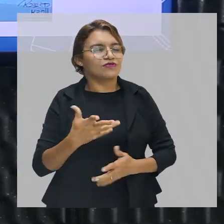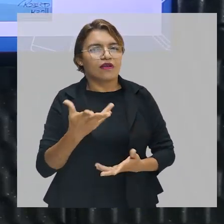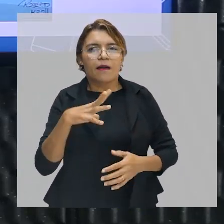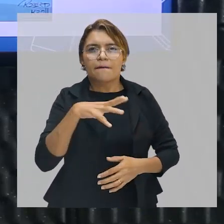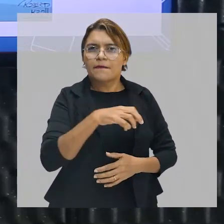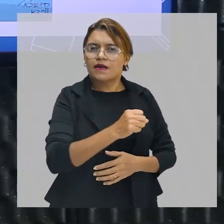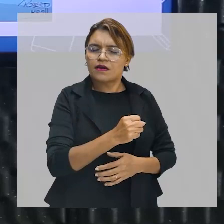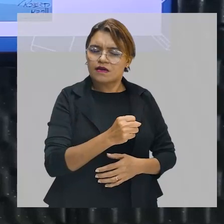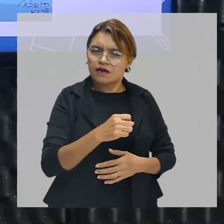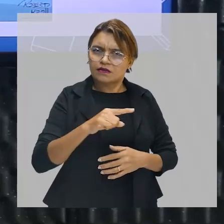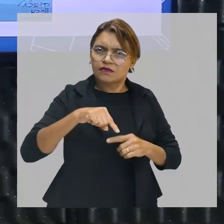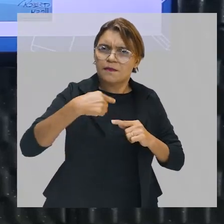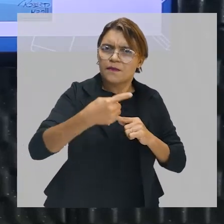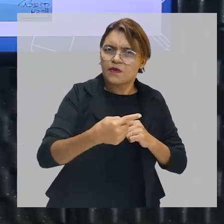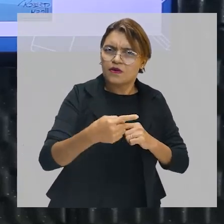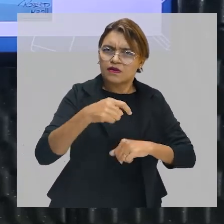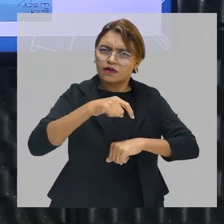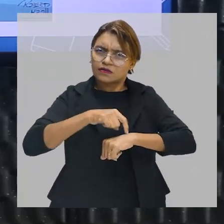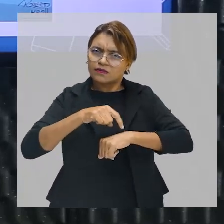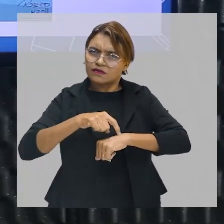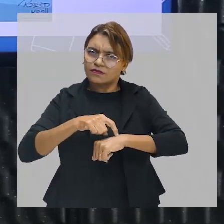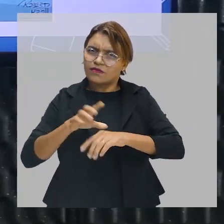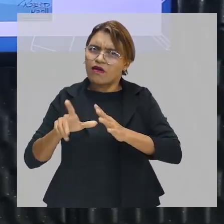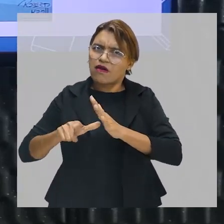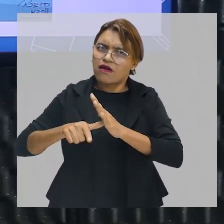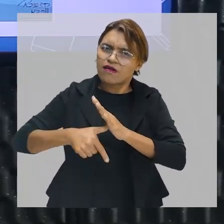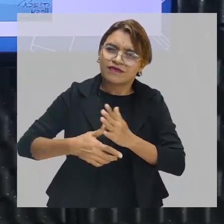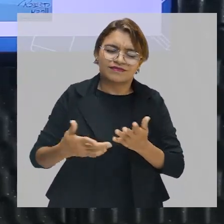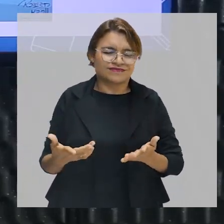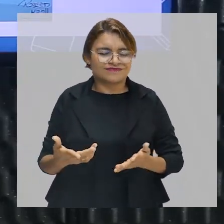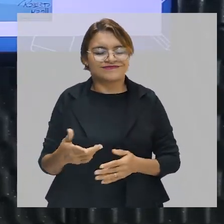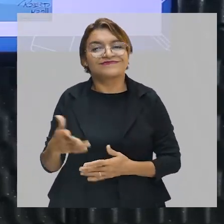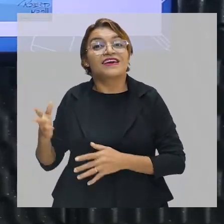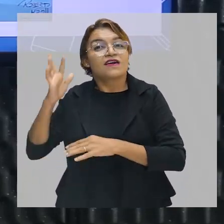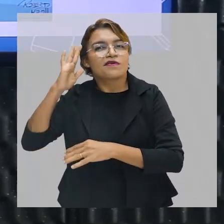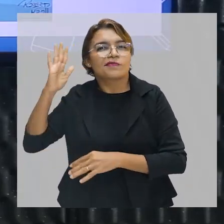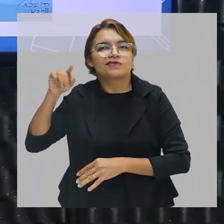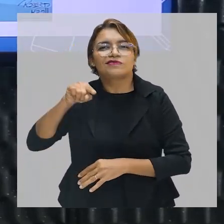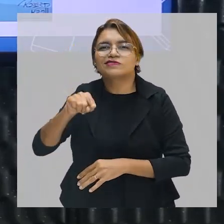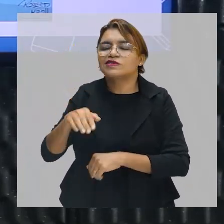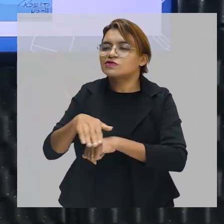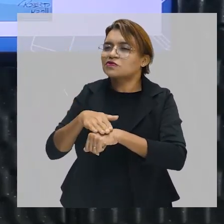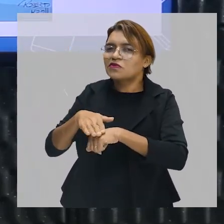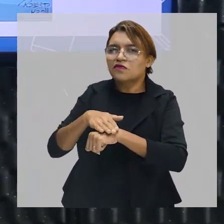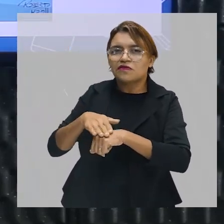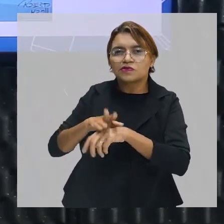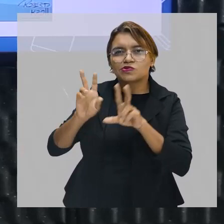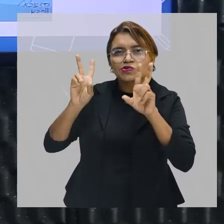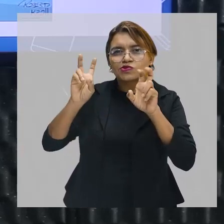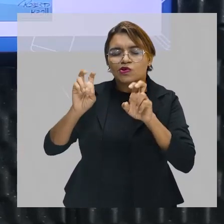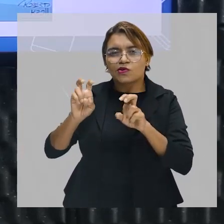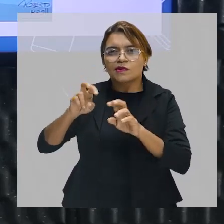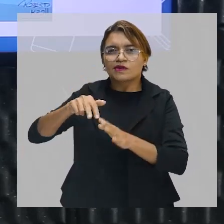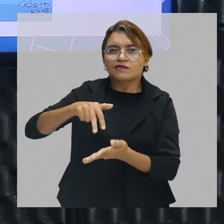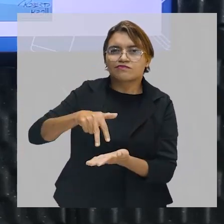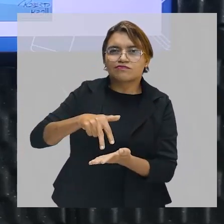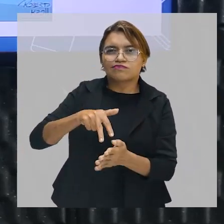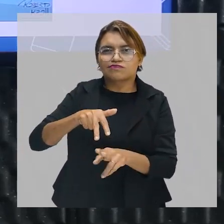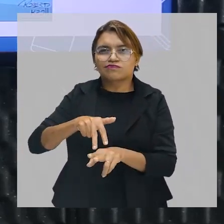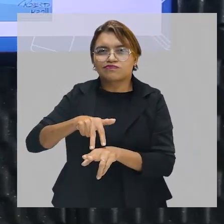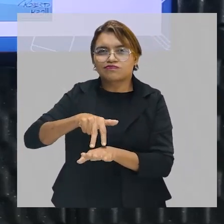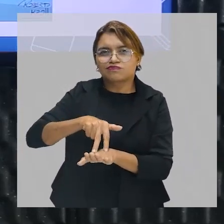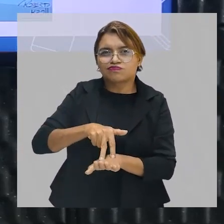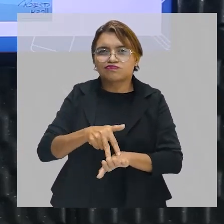mais tardiamente. Imaginem vocês uma conversa dessa, né? Ele está falando sobre surfar. Olha as palavras que ele